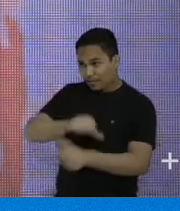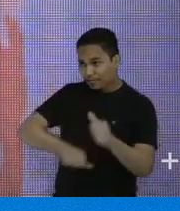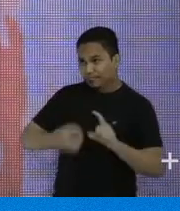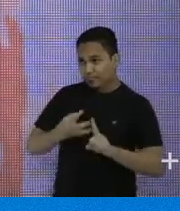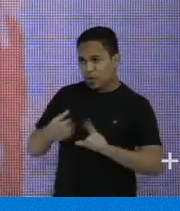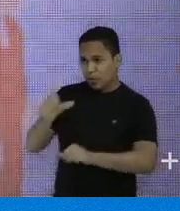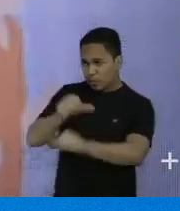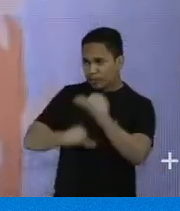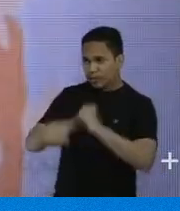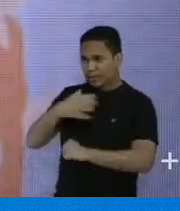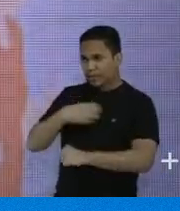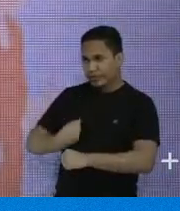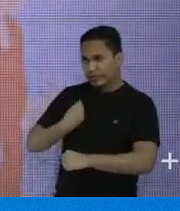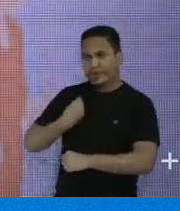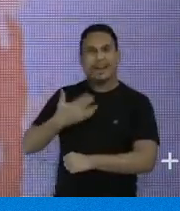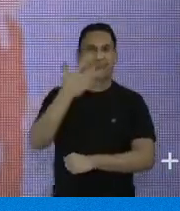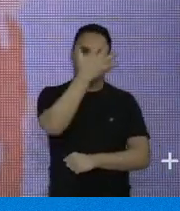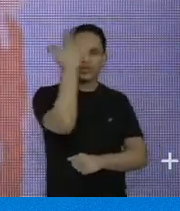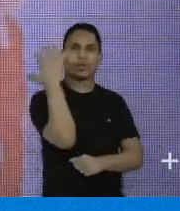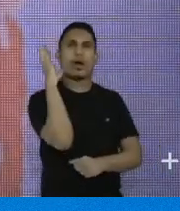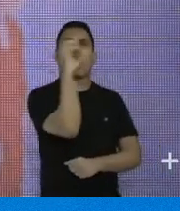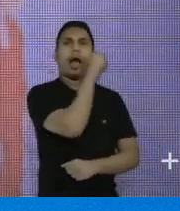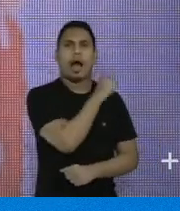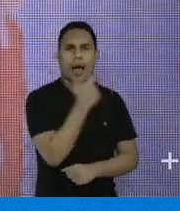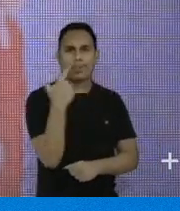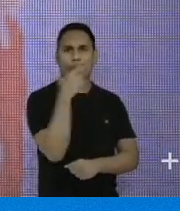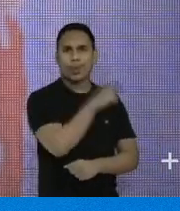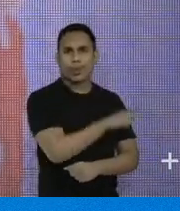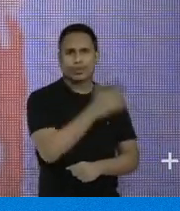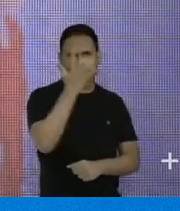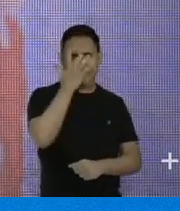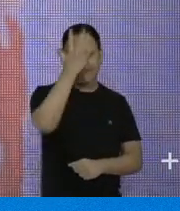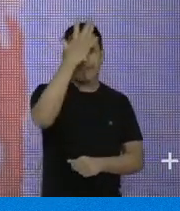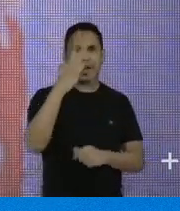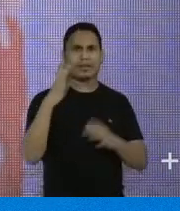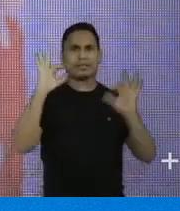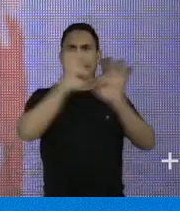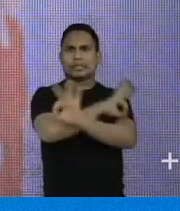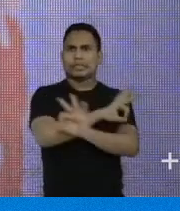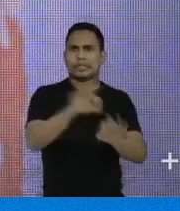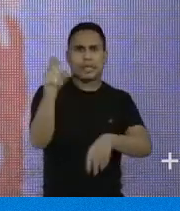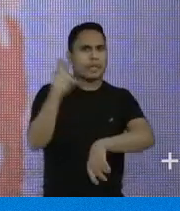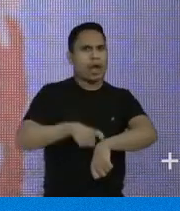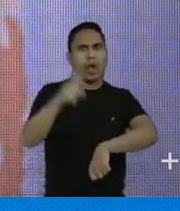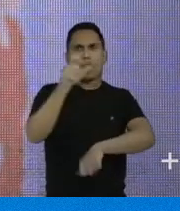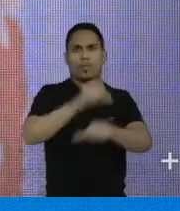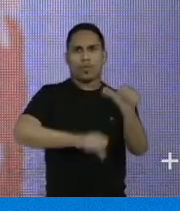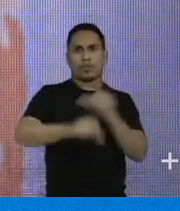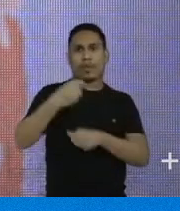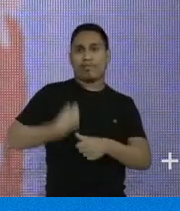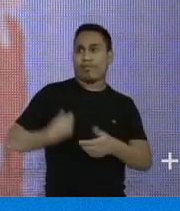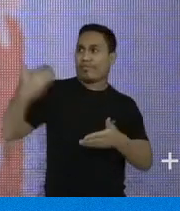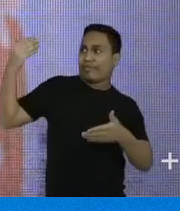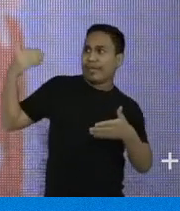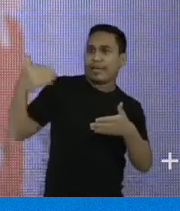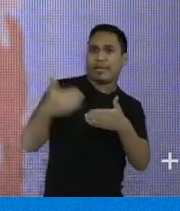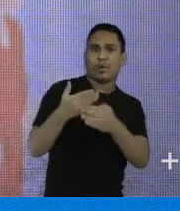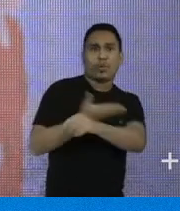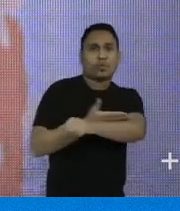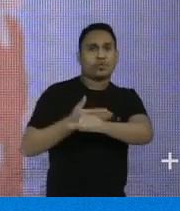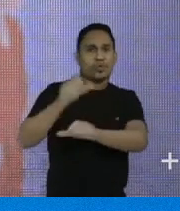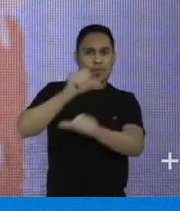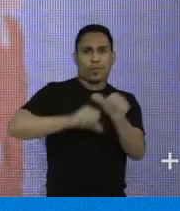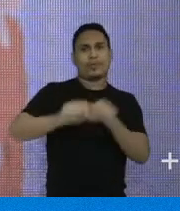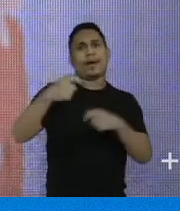de vida e a pessoa vai ter que mudar toda uma ótica, de muitas vezes, de uma vida inteira. A